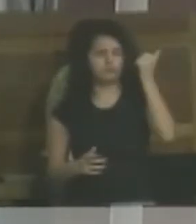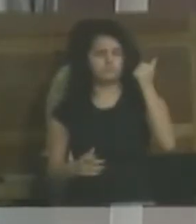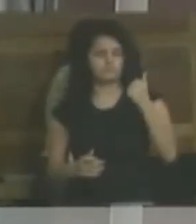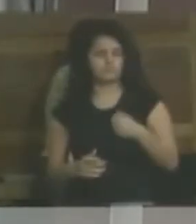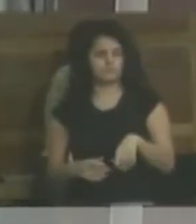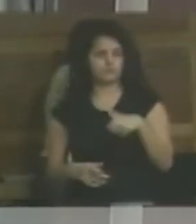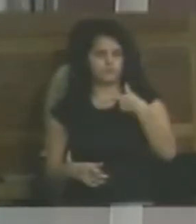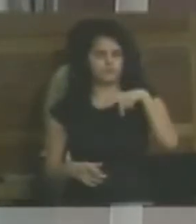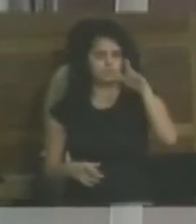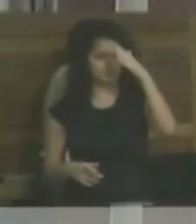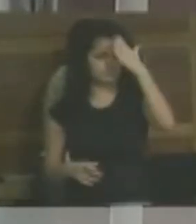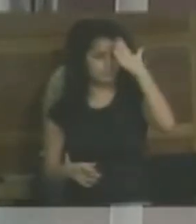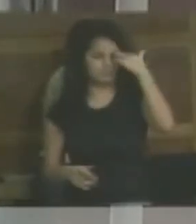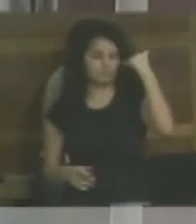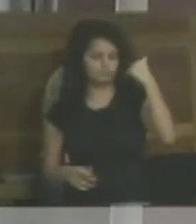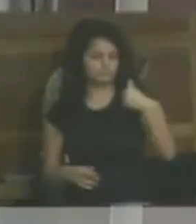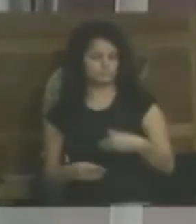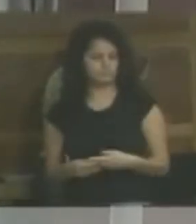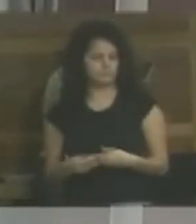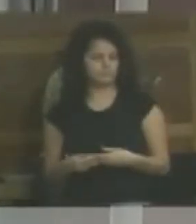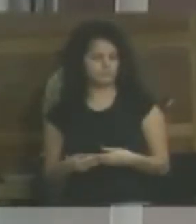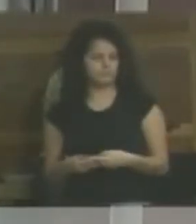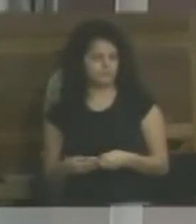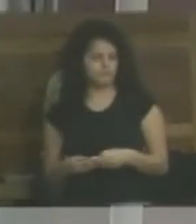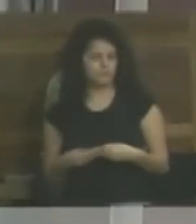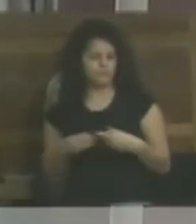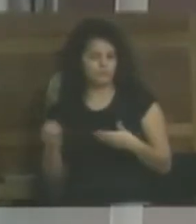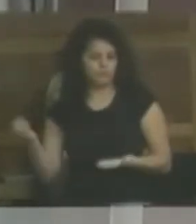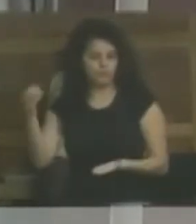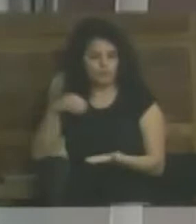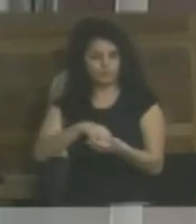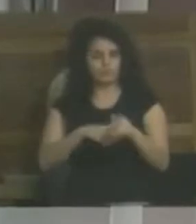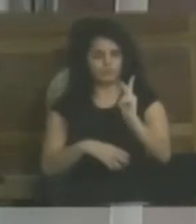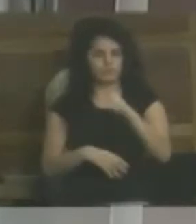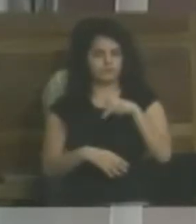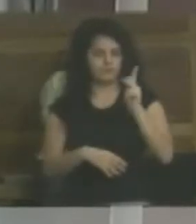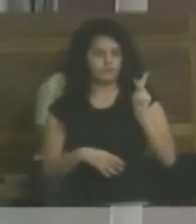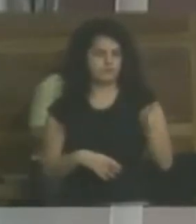Ontem fiquei sabendo que vão finalmente colocar os professores